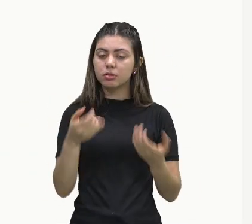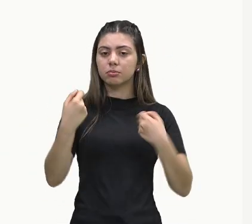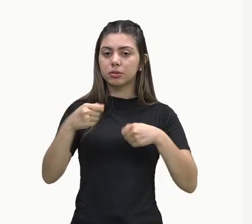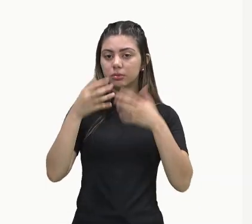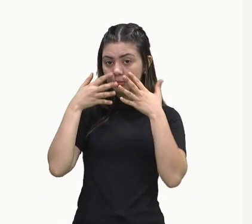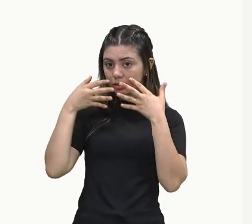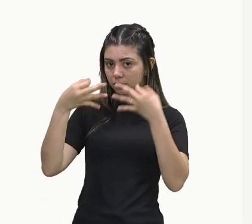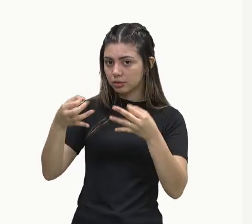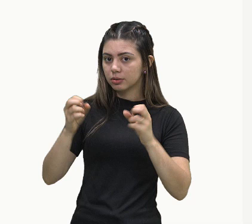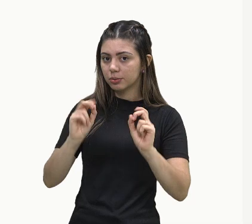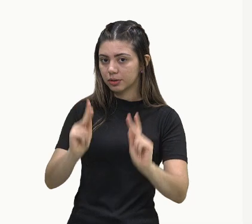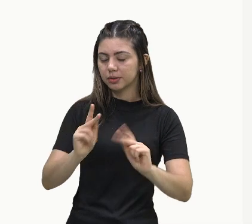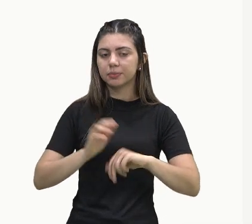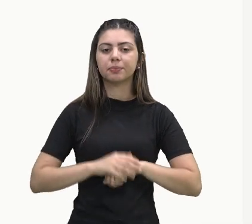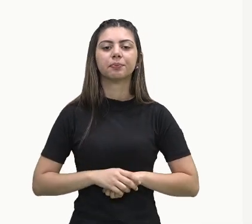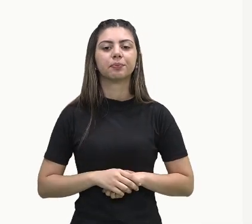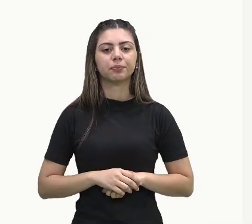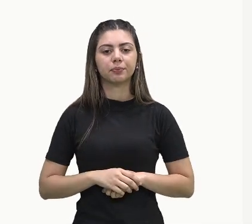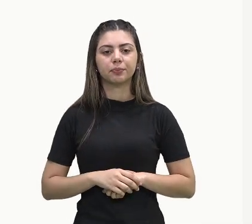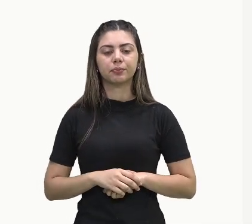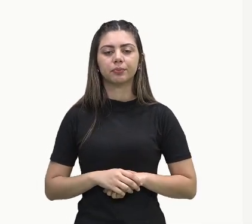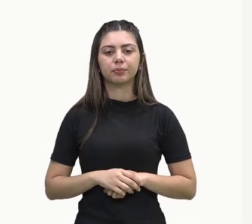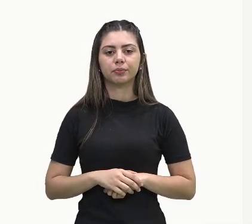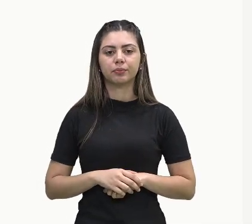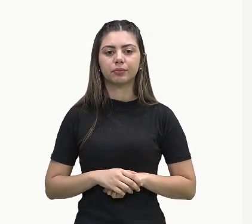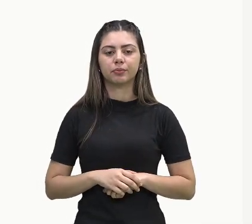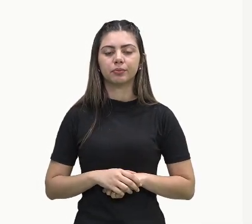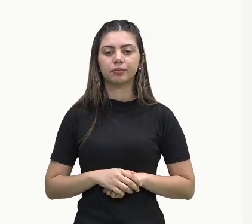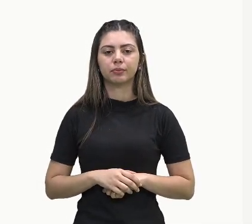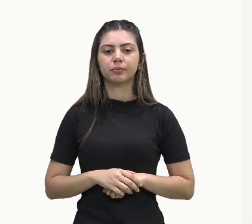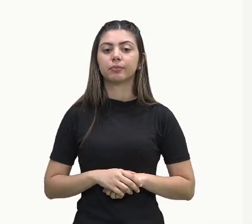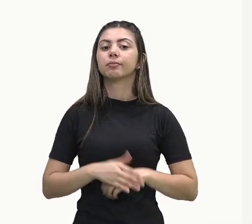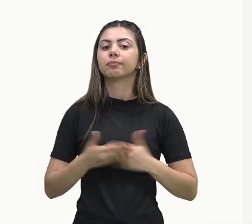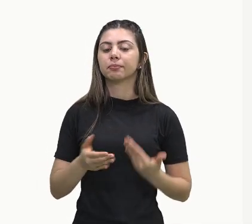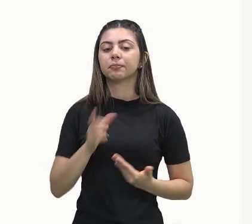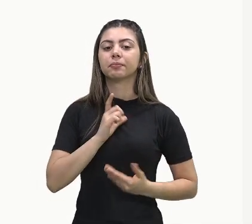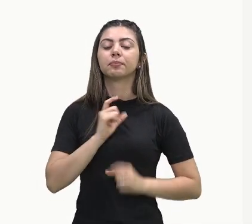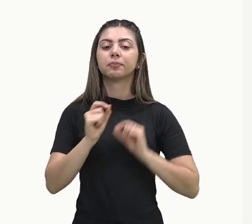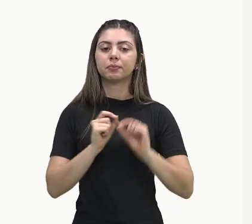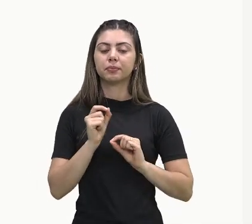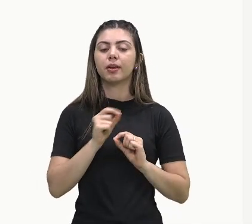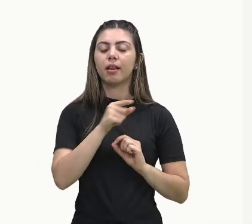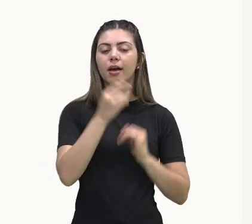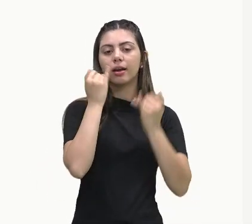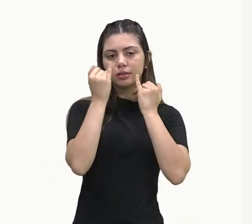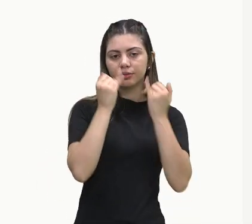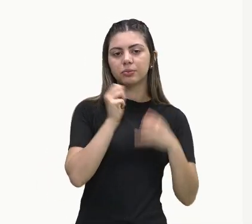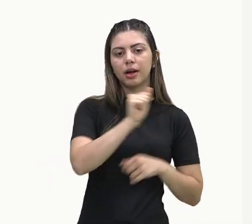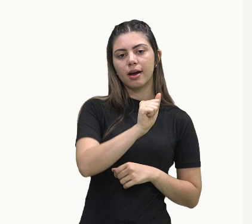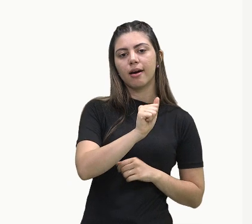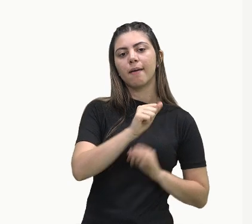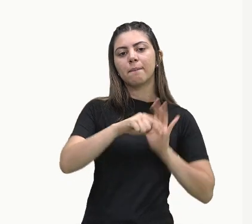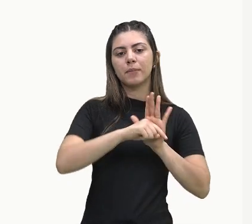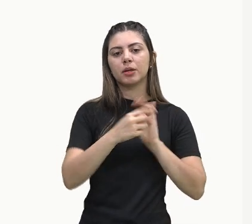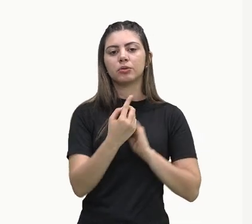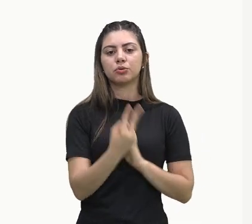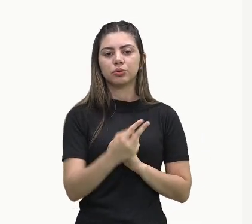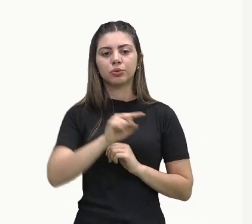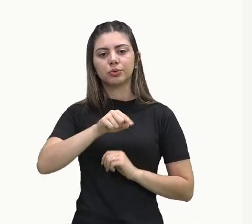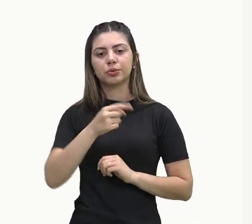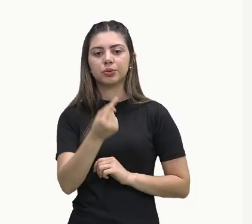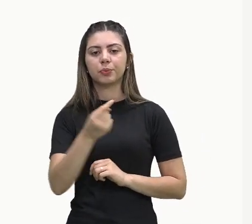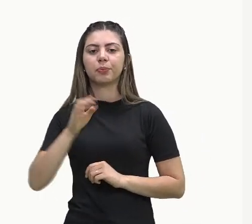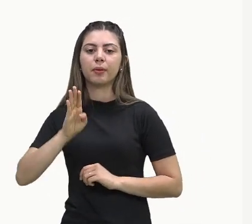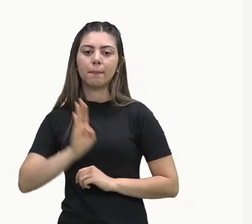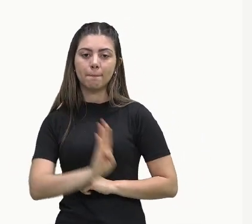então vamos lá então nós temos aqui né dados os pontos né a -2 e 1 b 3 e 4